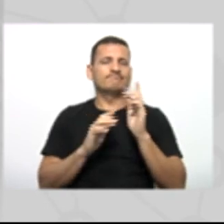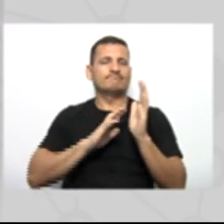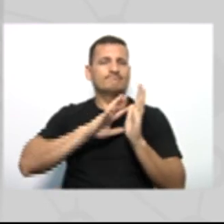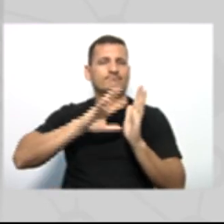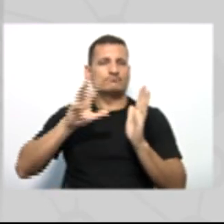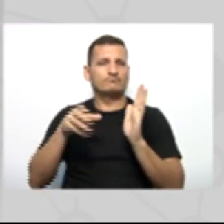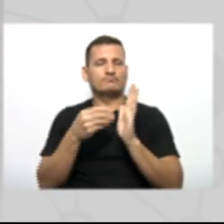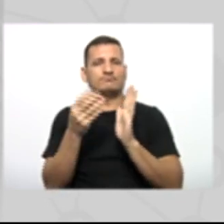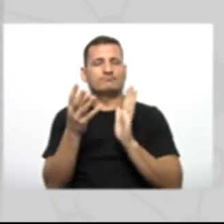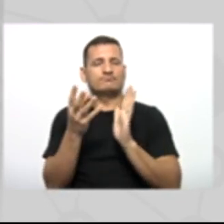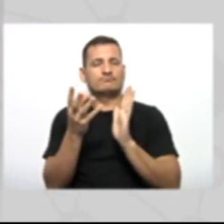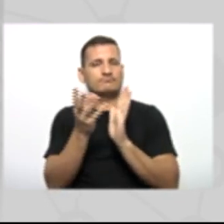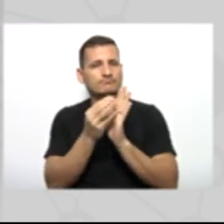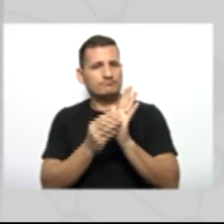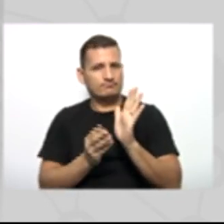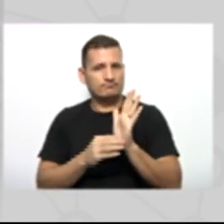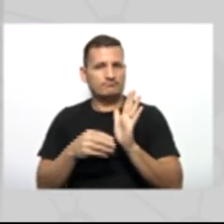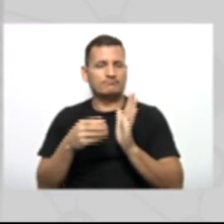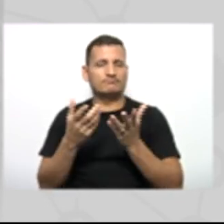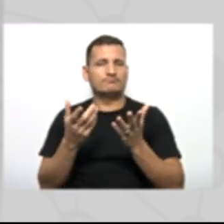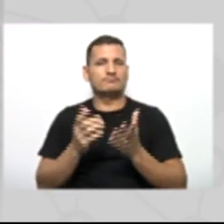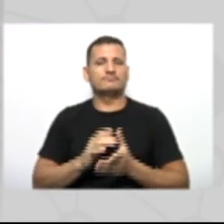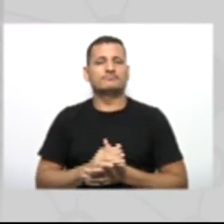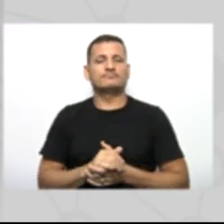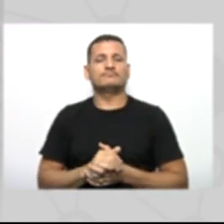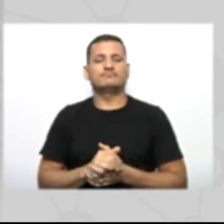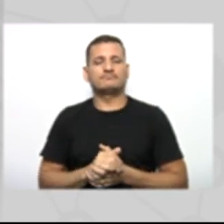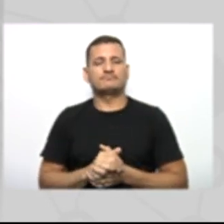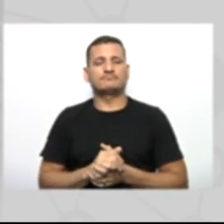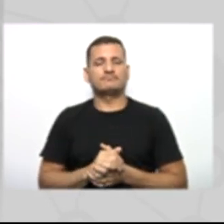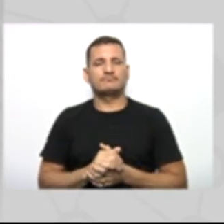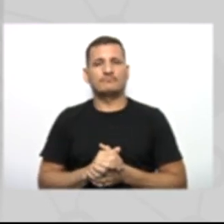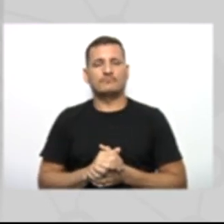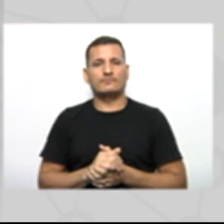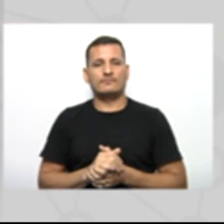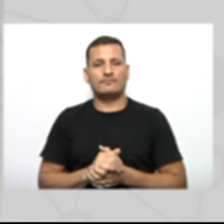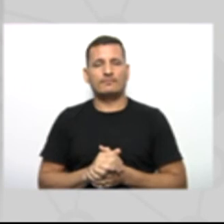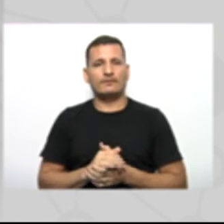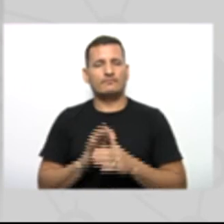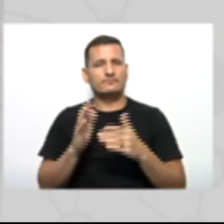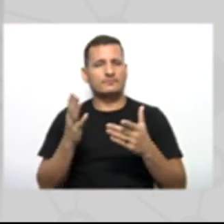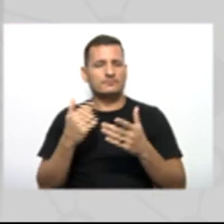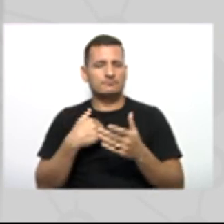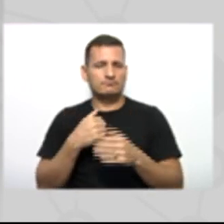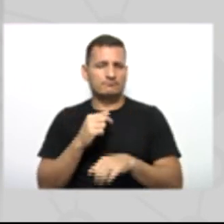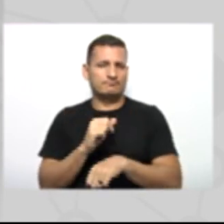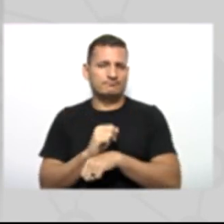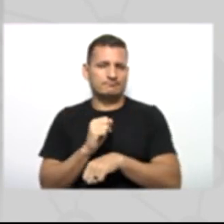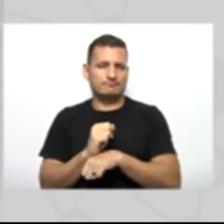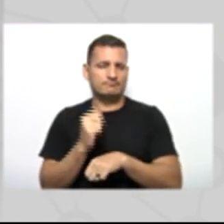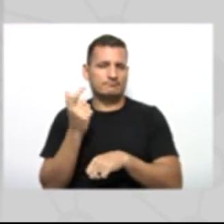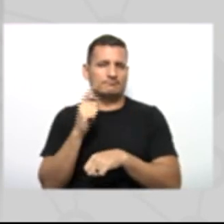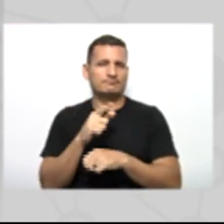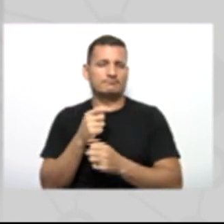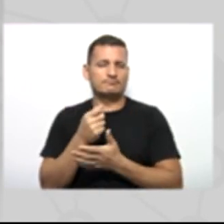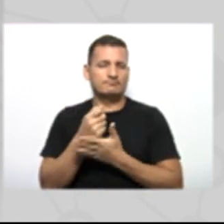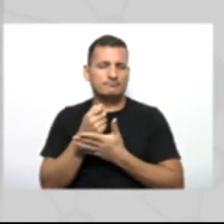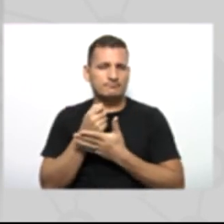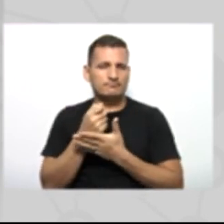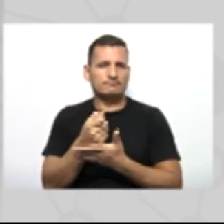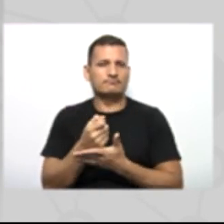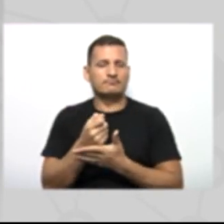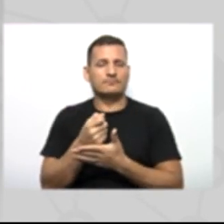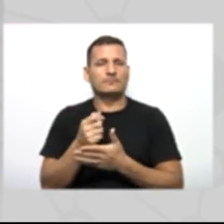os assuntos necessários, tá ok, pessoal? Mas eu espero que nós tenhamos conseguido aí dar o máximo de ajuda para vocês fazerem